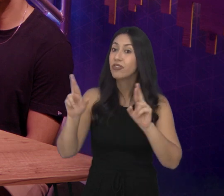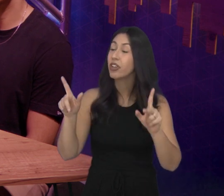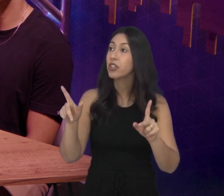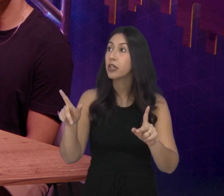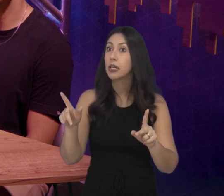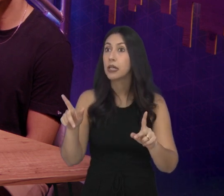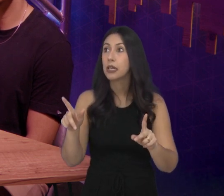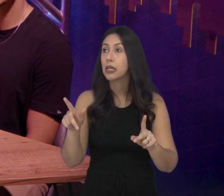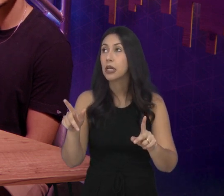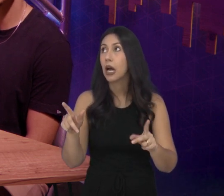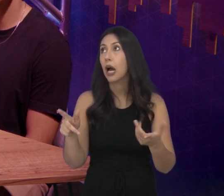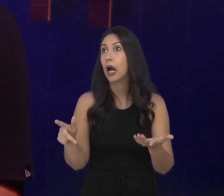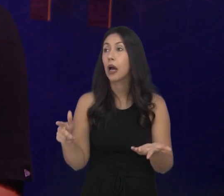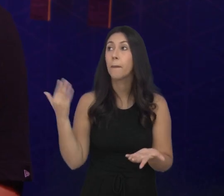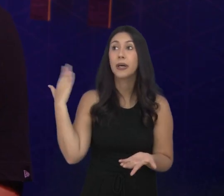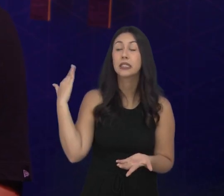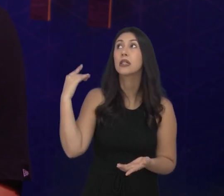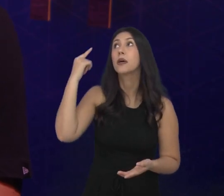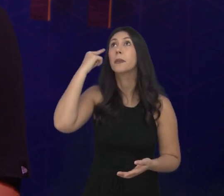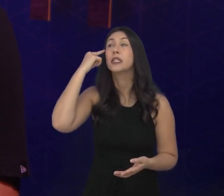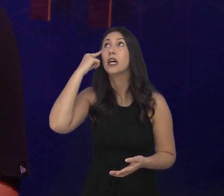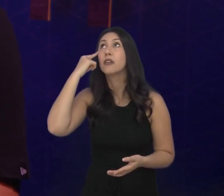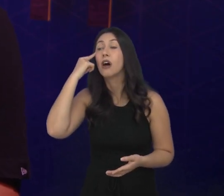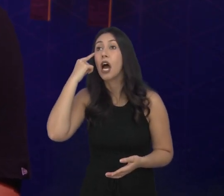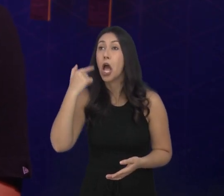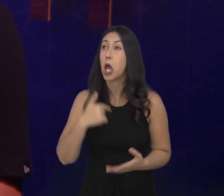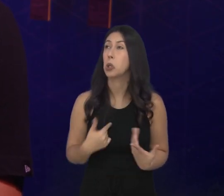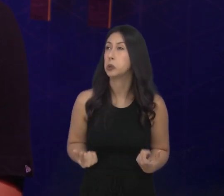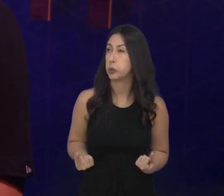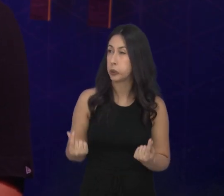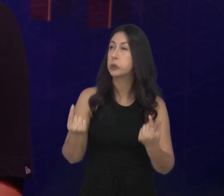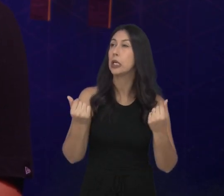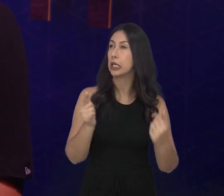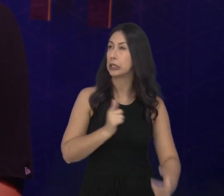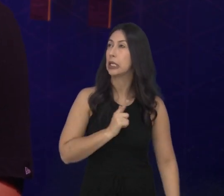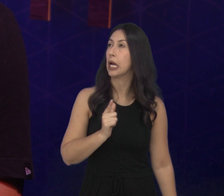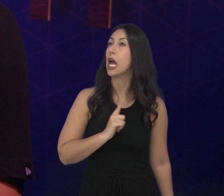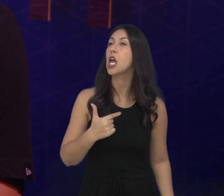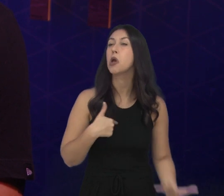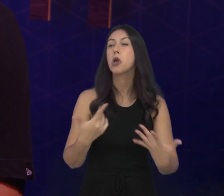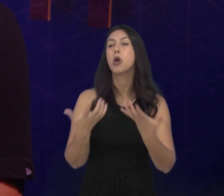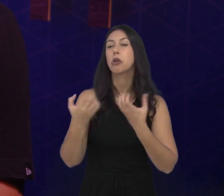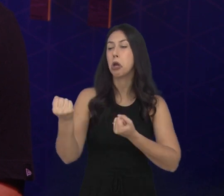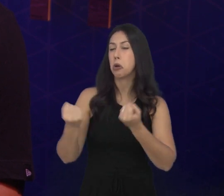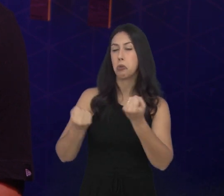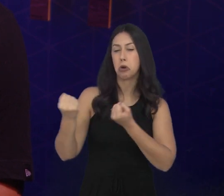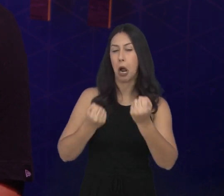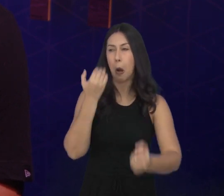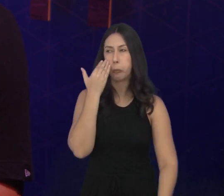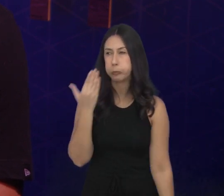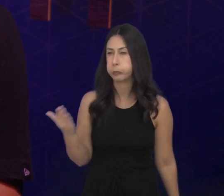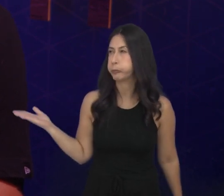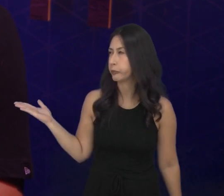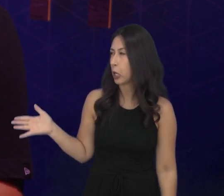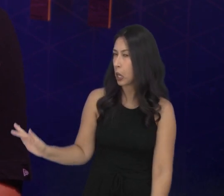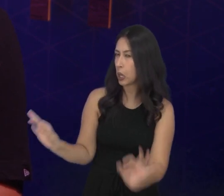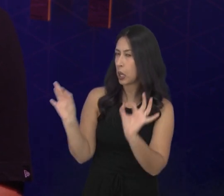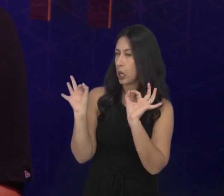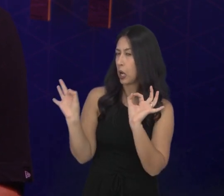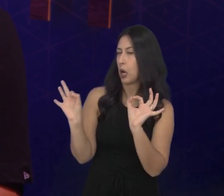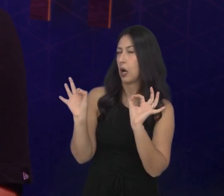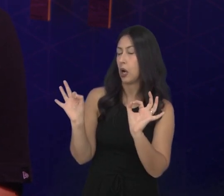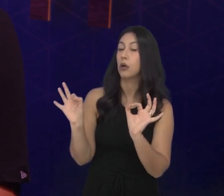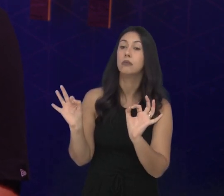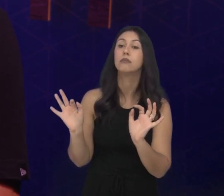Sei lá, tipo, você tinha na cabeça, nossa, quando eu tiver dinheiro, eu quero ter um Eclipse, que é